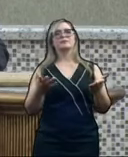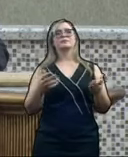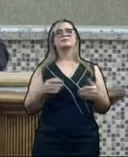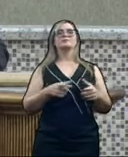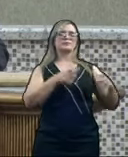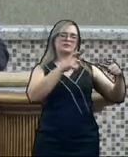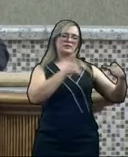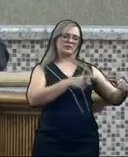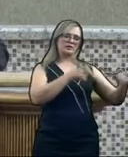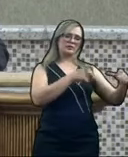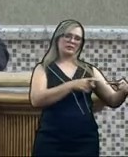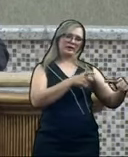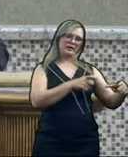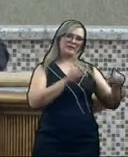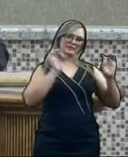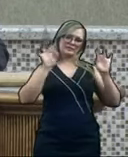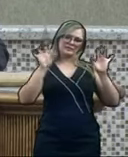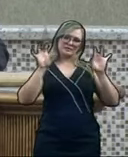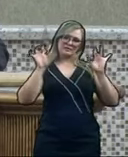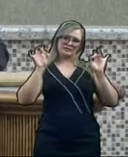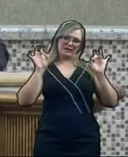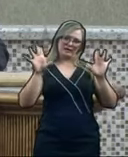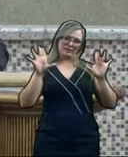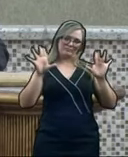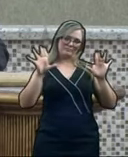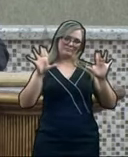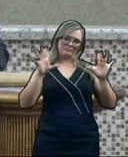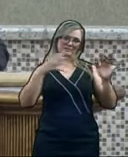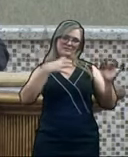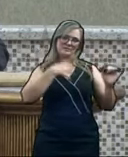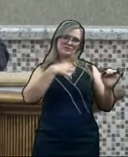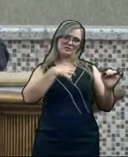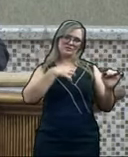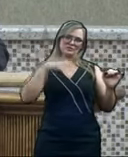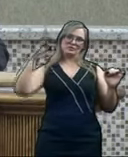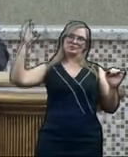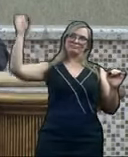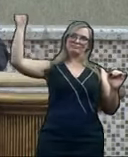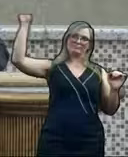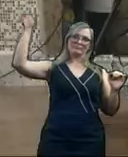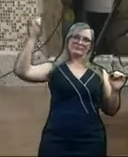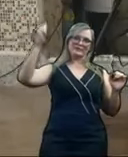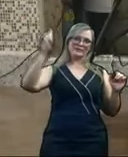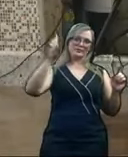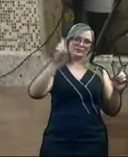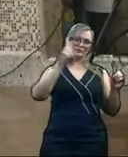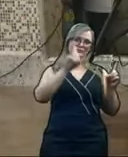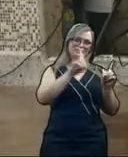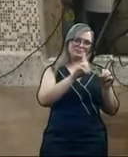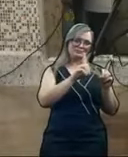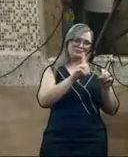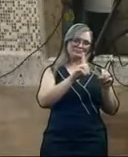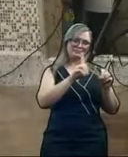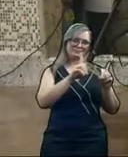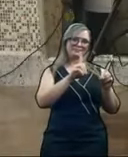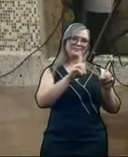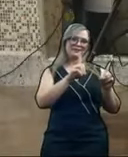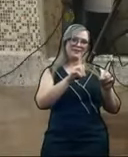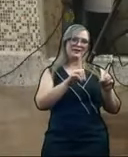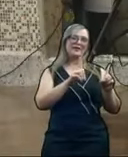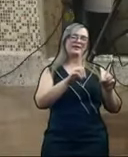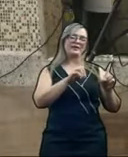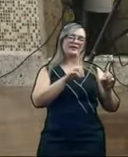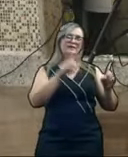Jaboque aquele homem que para muitos teriam ser condenado encontra-se com Deus ou com o Anjo e